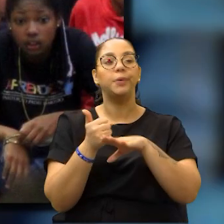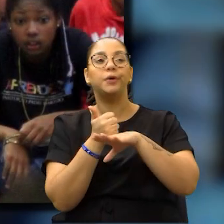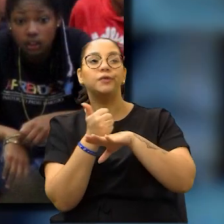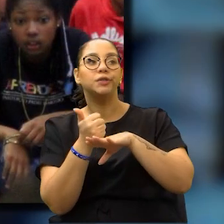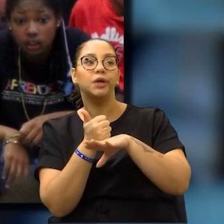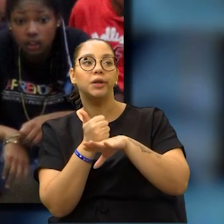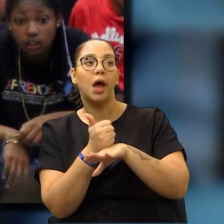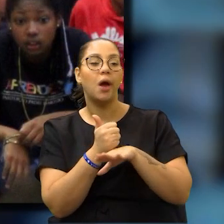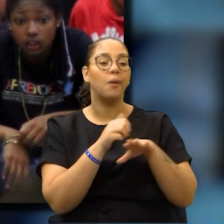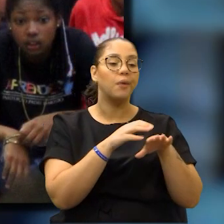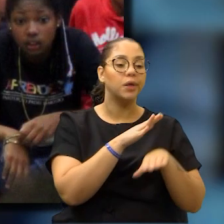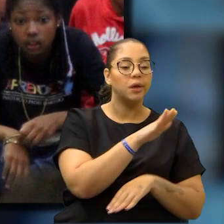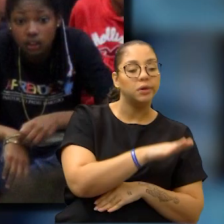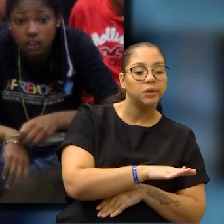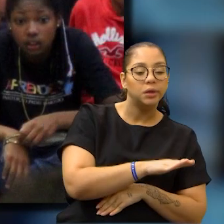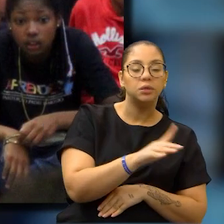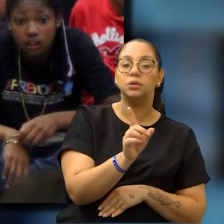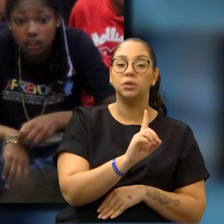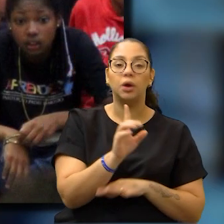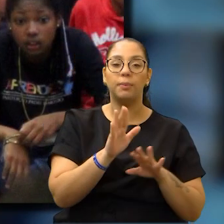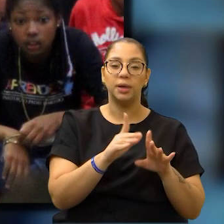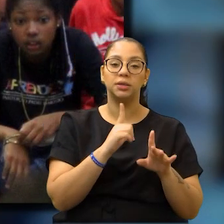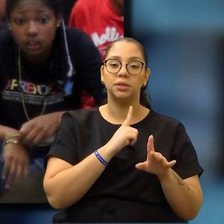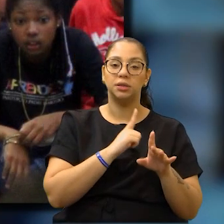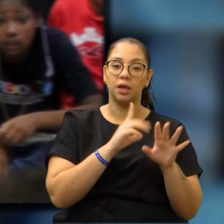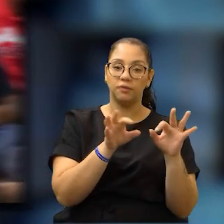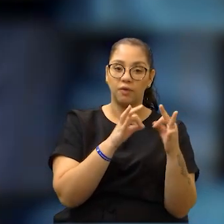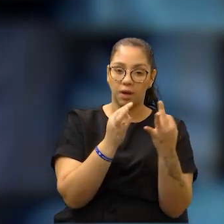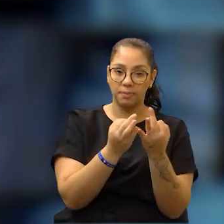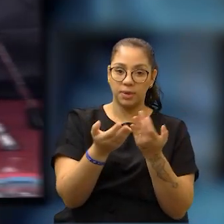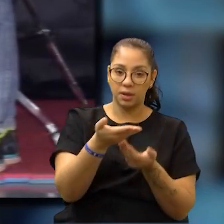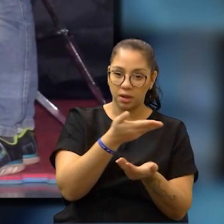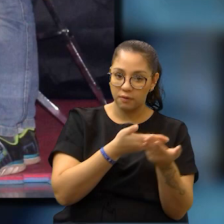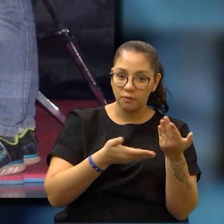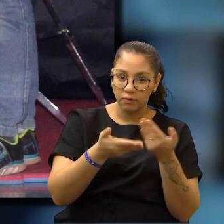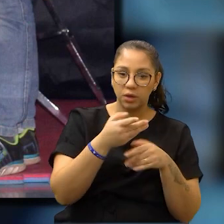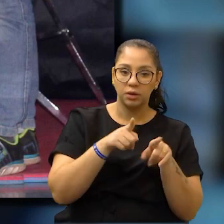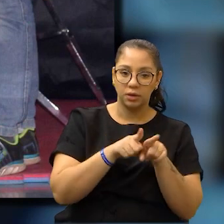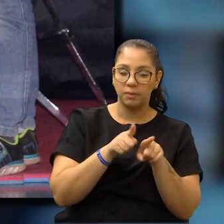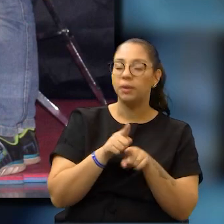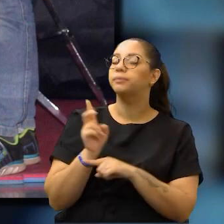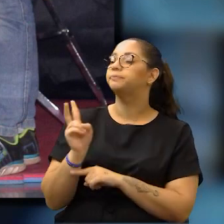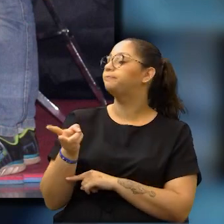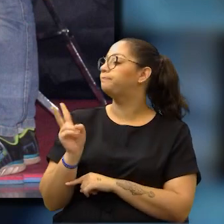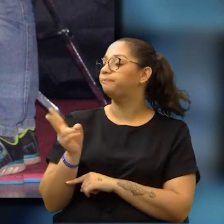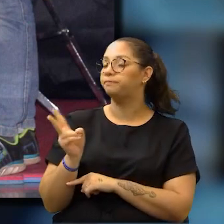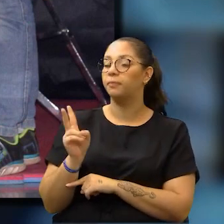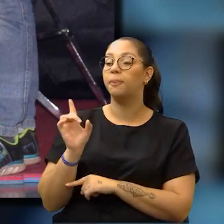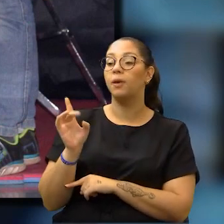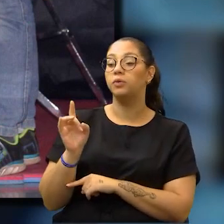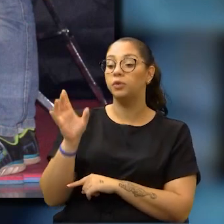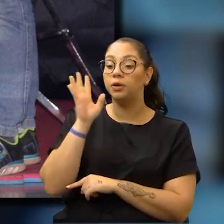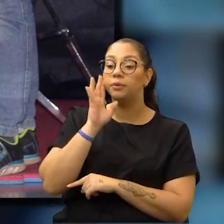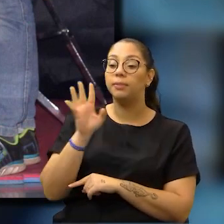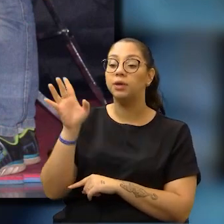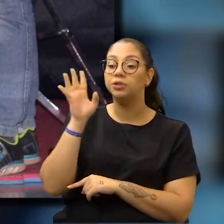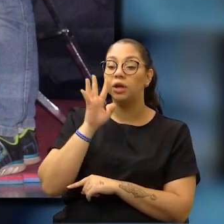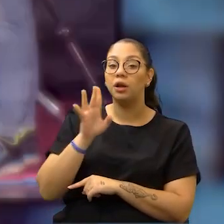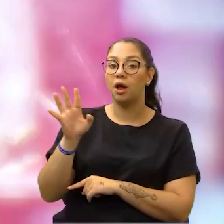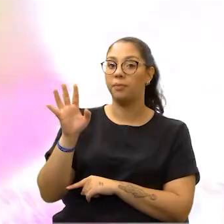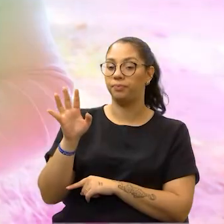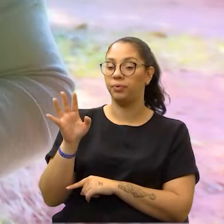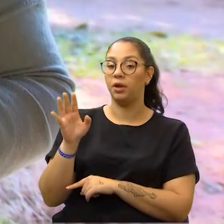conversa entre o profissional e a criança, mas também a família envolvida aí. Sempre, sempre, sempre,